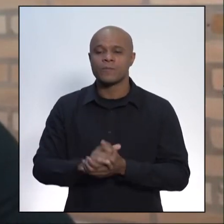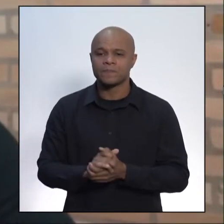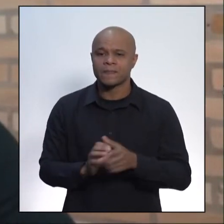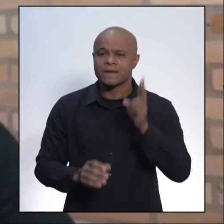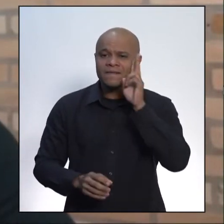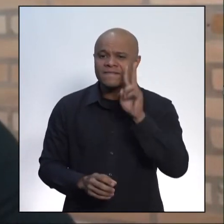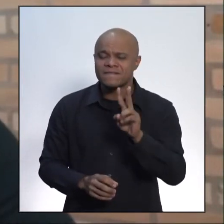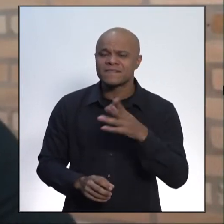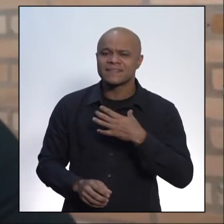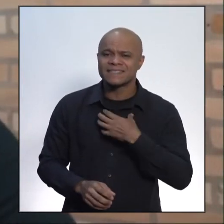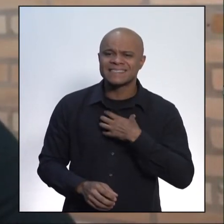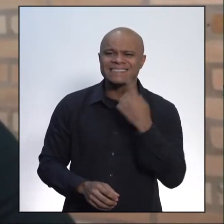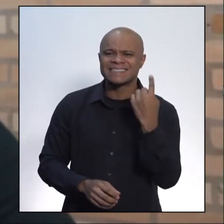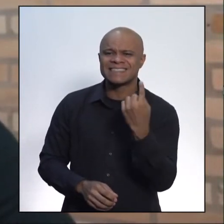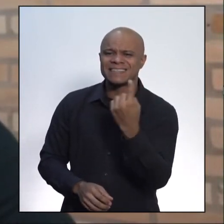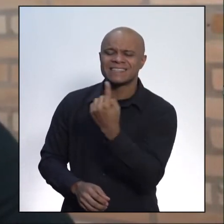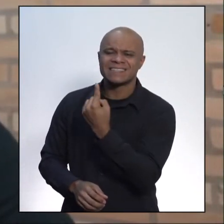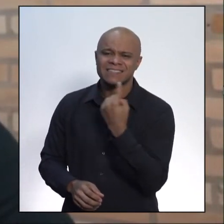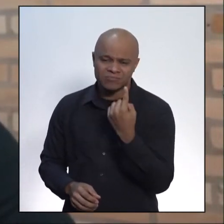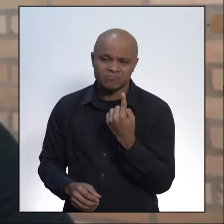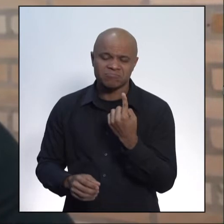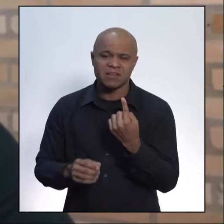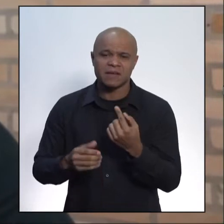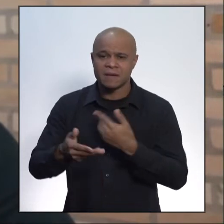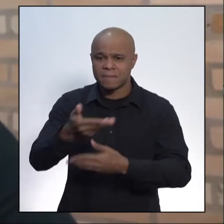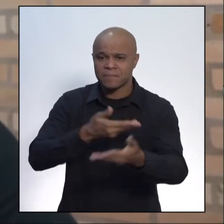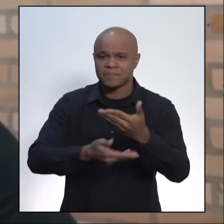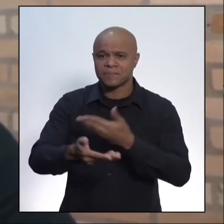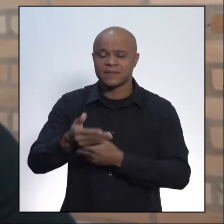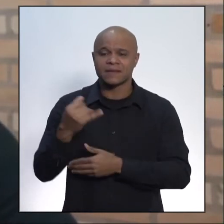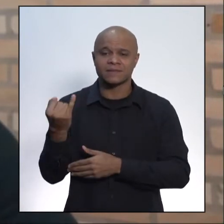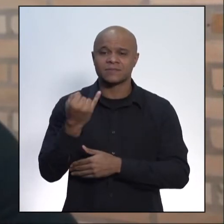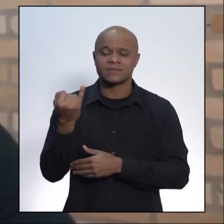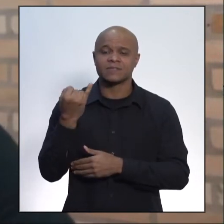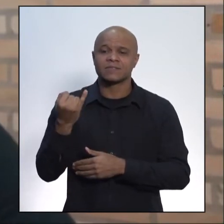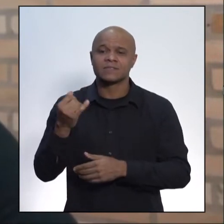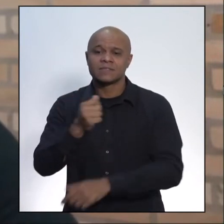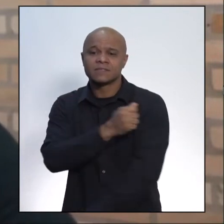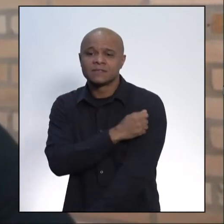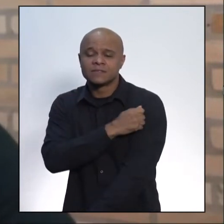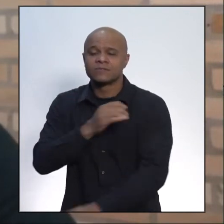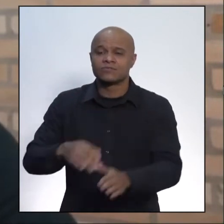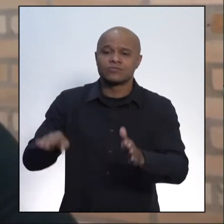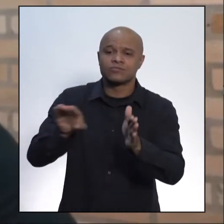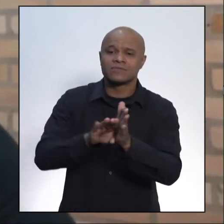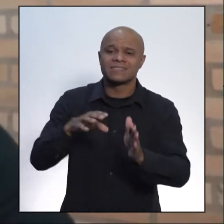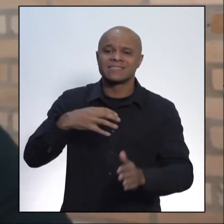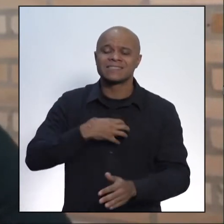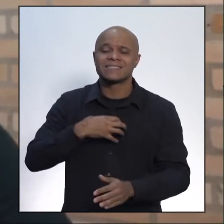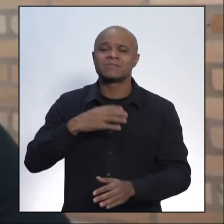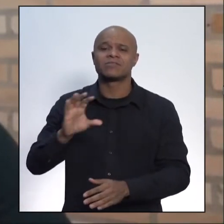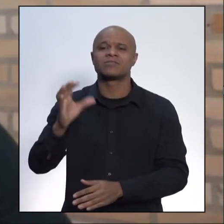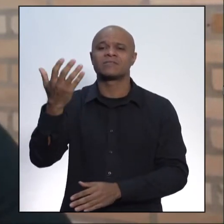envolvem essa relação interpessoal. Né? Como é que esses alunos vão voltar, os sentimentos, o que aconteceu com ele? Então, acho